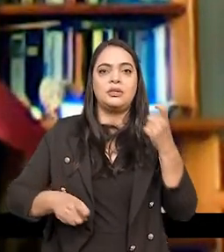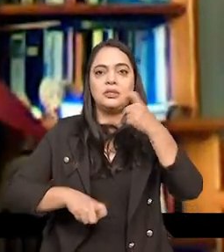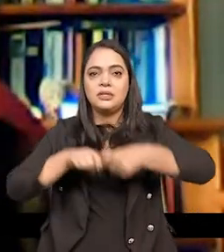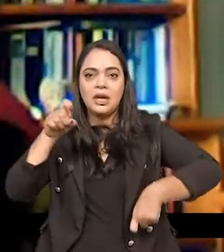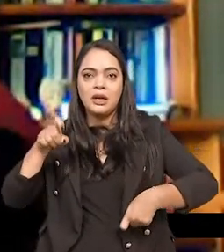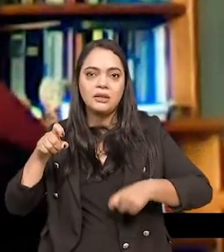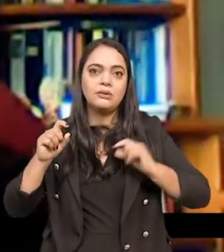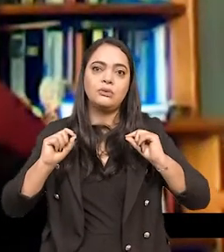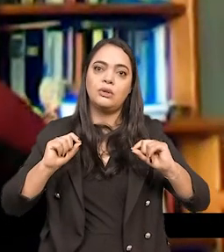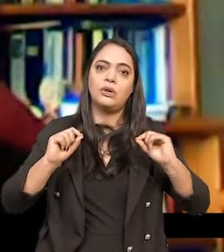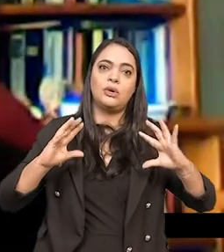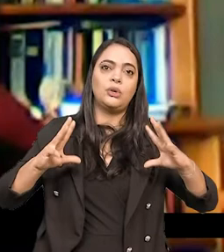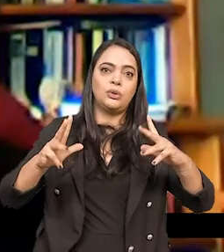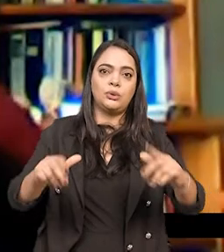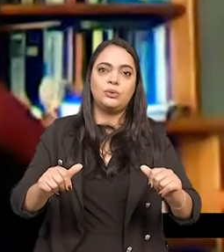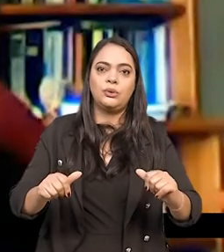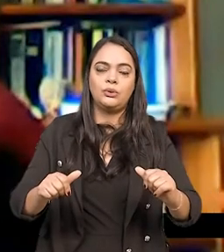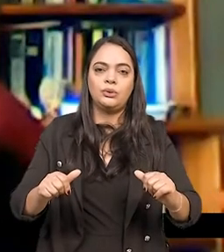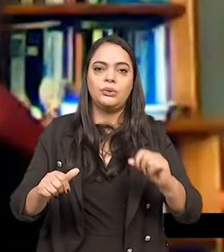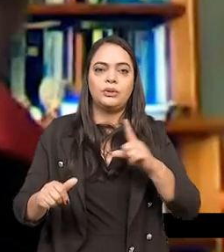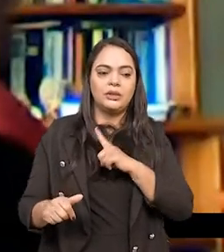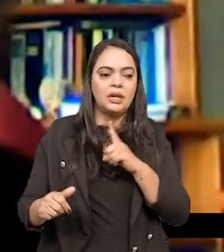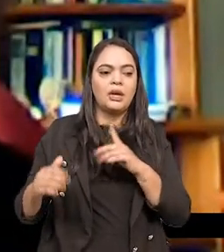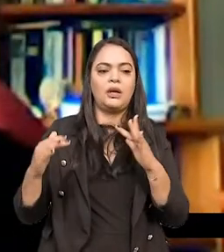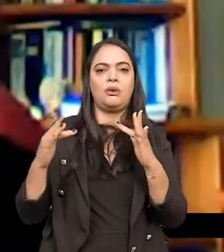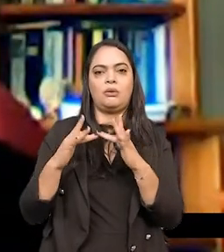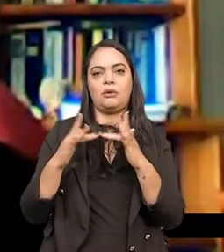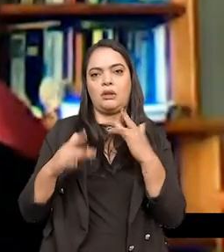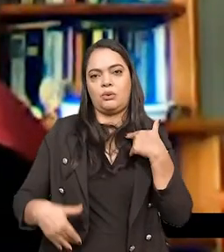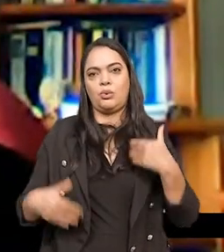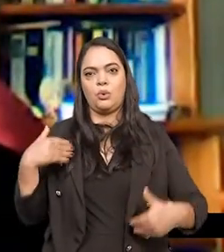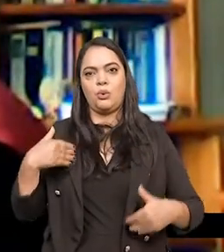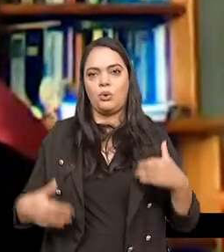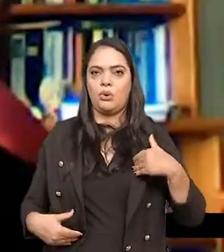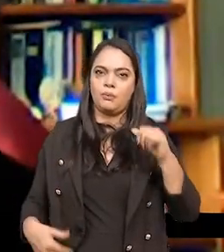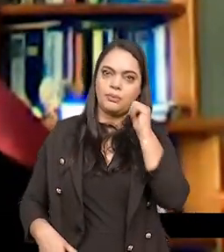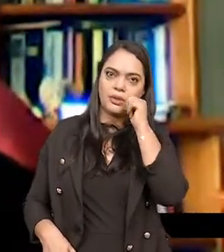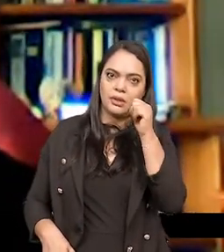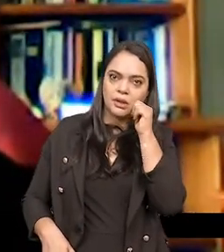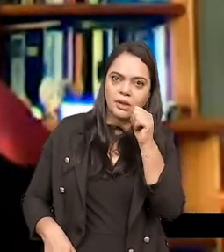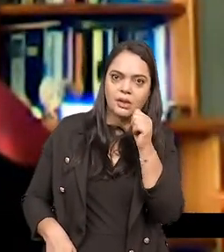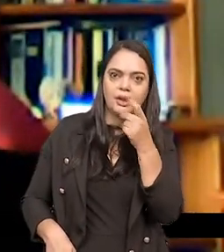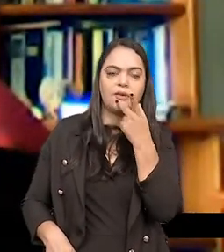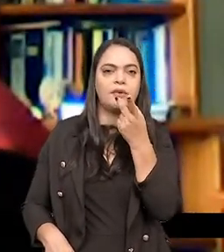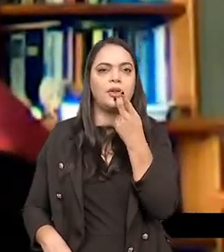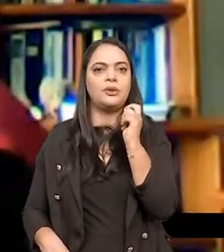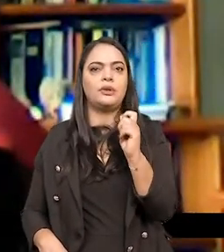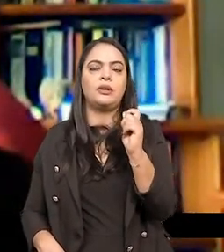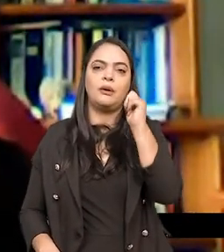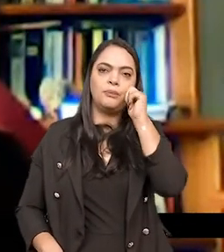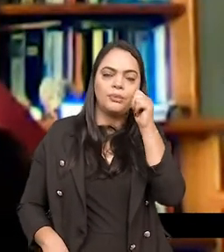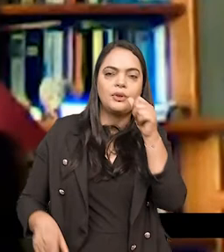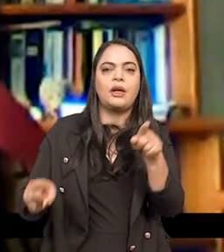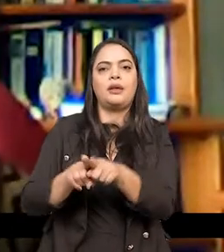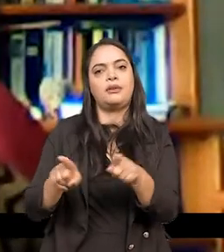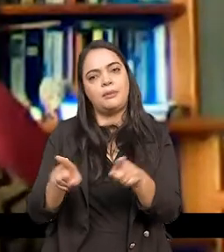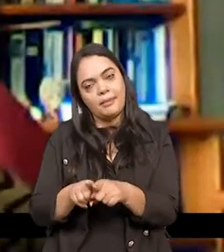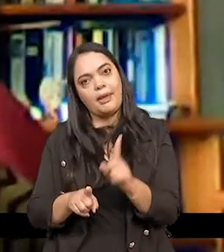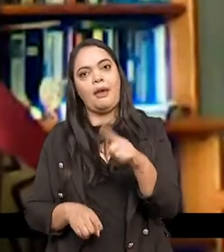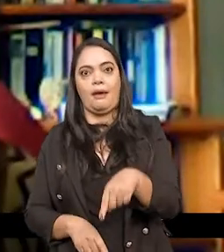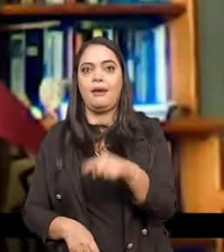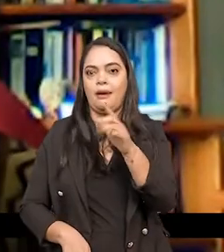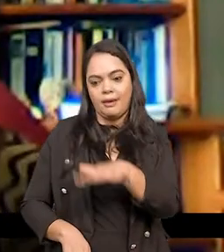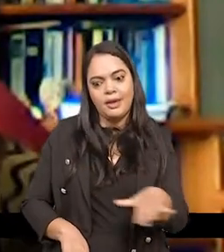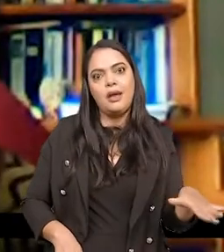e tudo passa por esse corpo da mulher. Tudo passa pelo corpo da mulher. E aqui falamos agora, mulher também passa pelo corpo da criança,